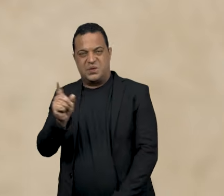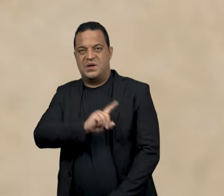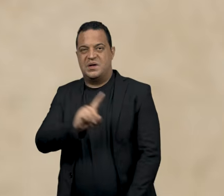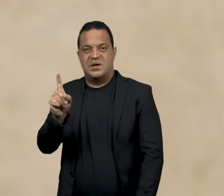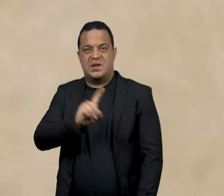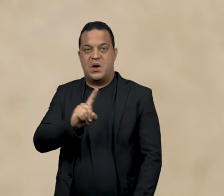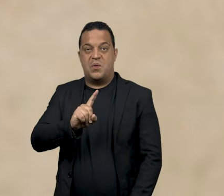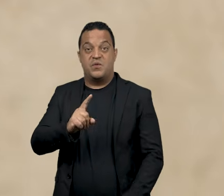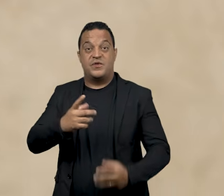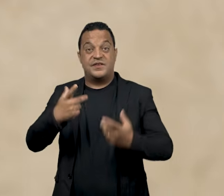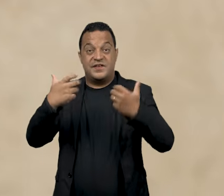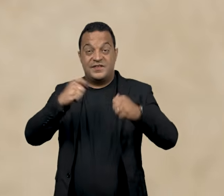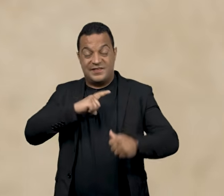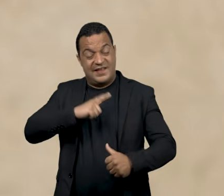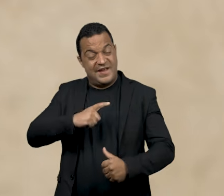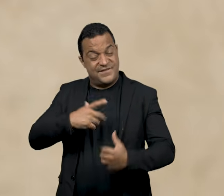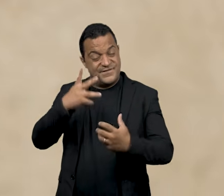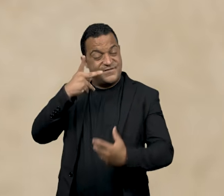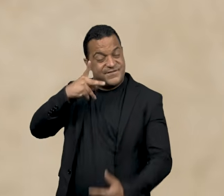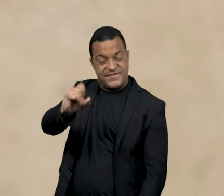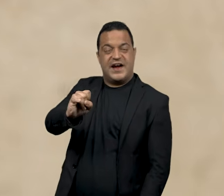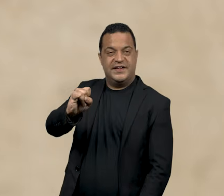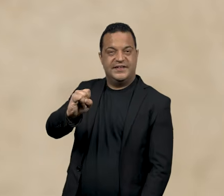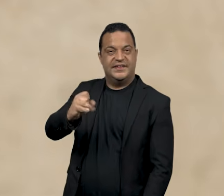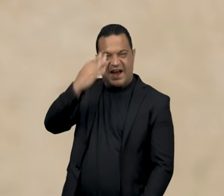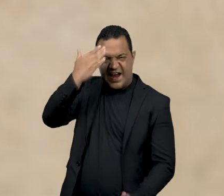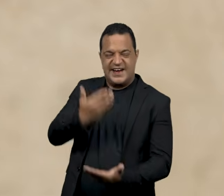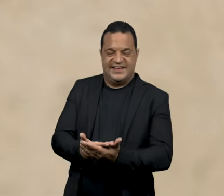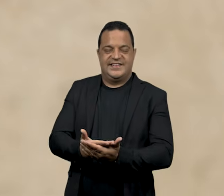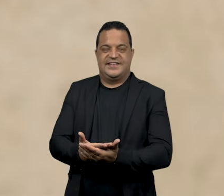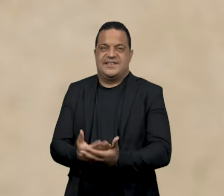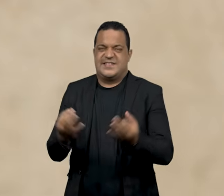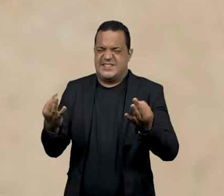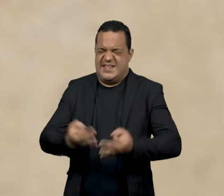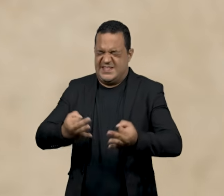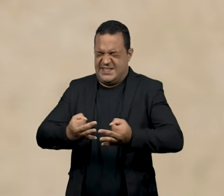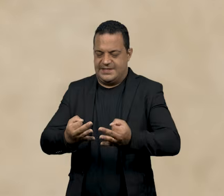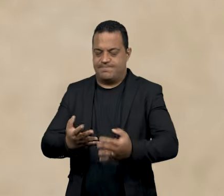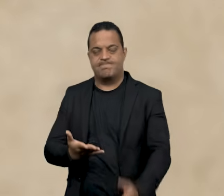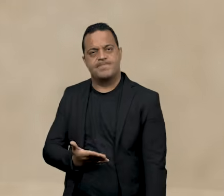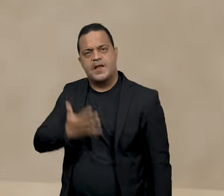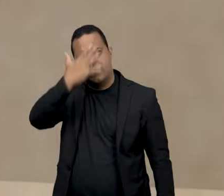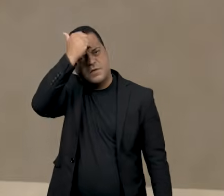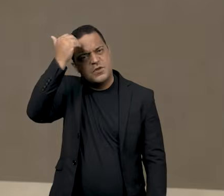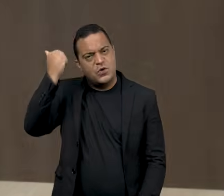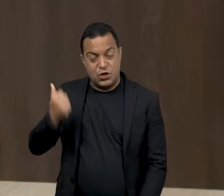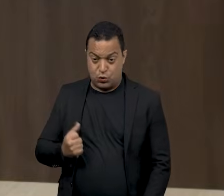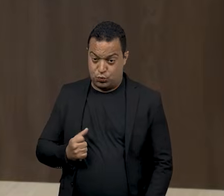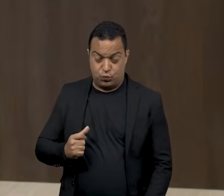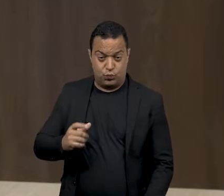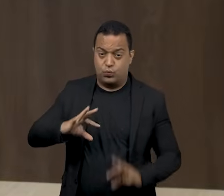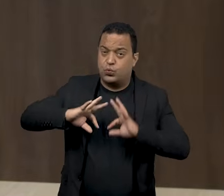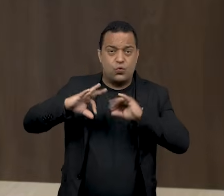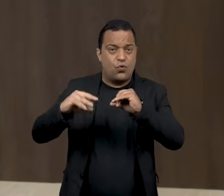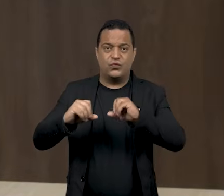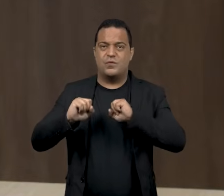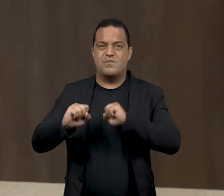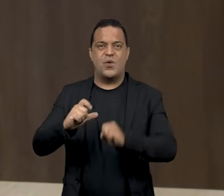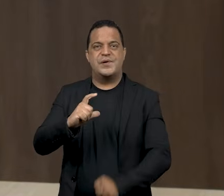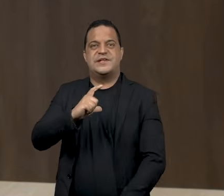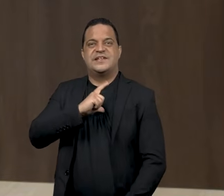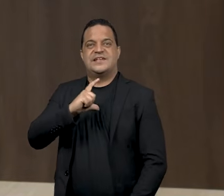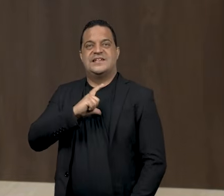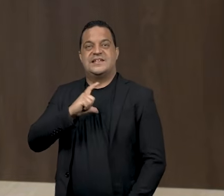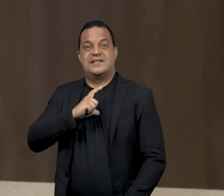em rosto, e ser-lhe-á dada. Sabedoria é isso. Ela está à disposição de todo ser